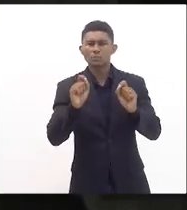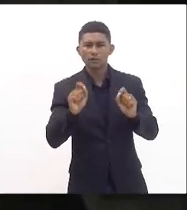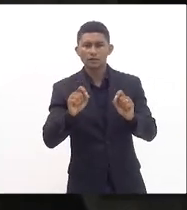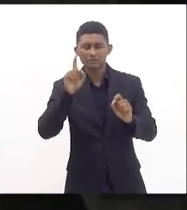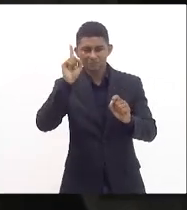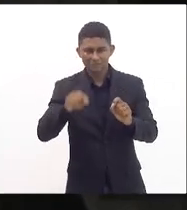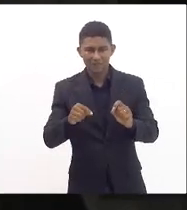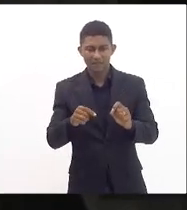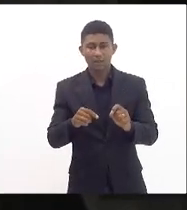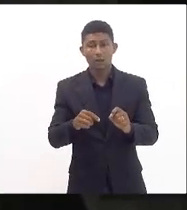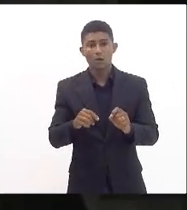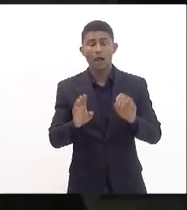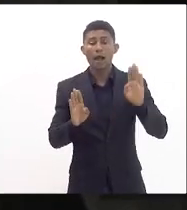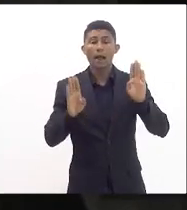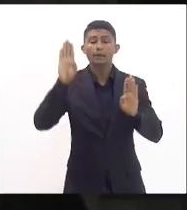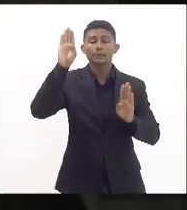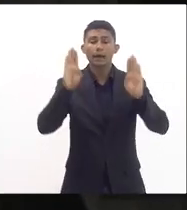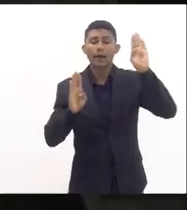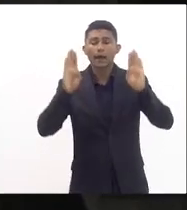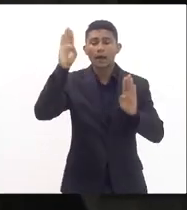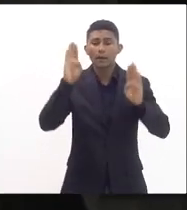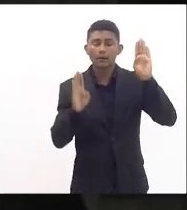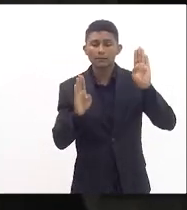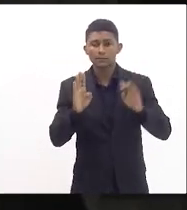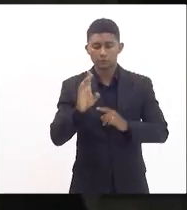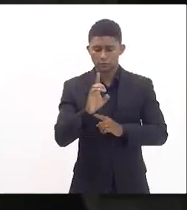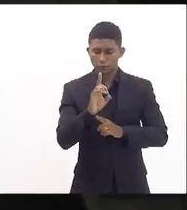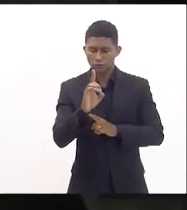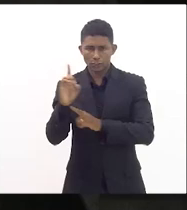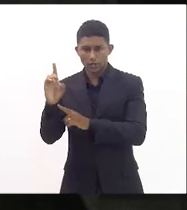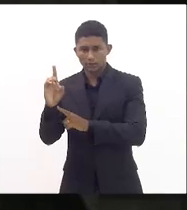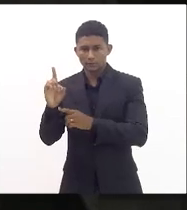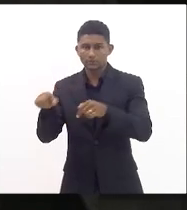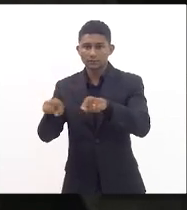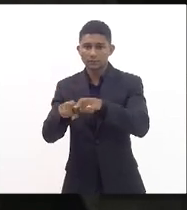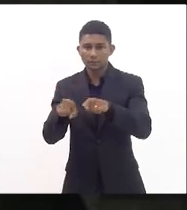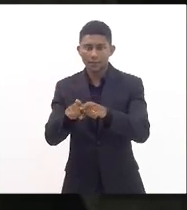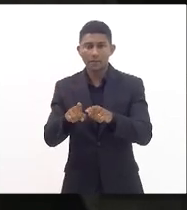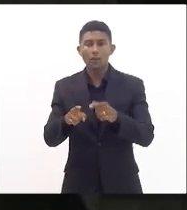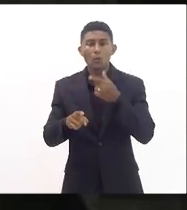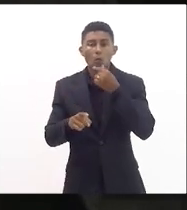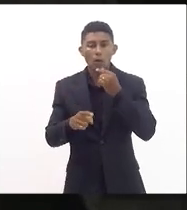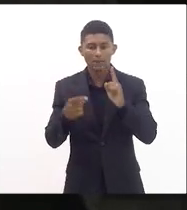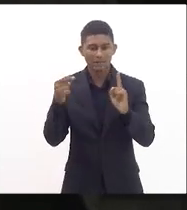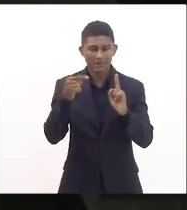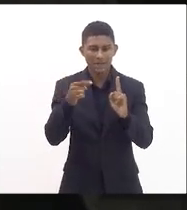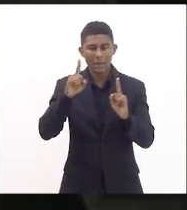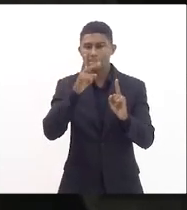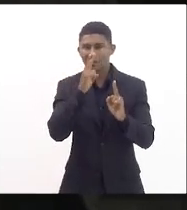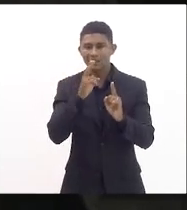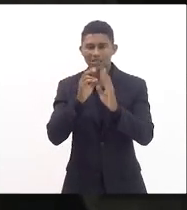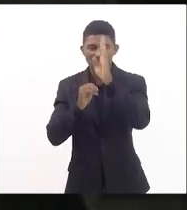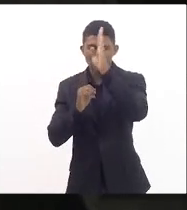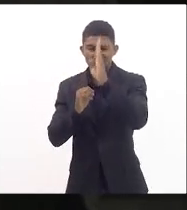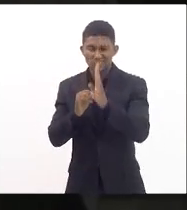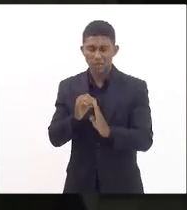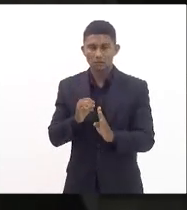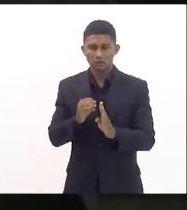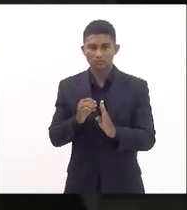e, uma candidata de centro-direita. E daqui a 30